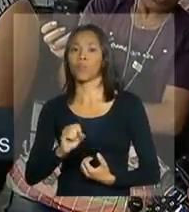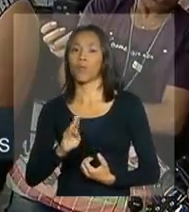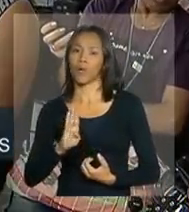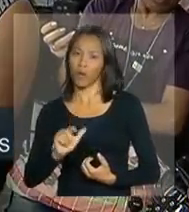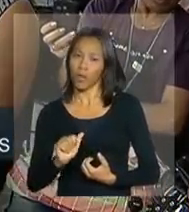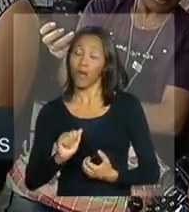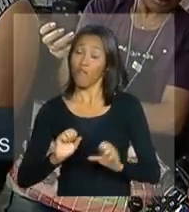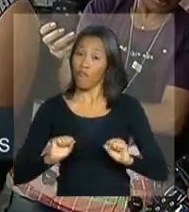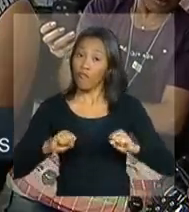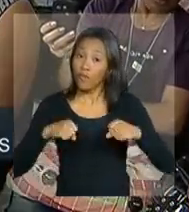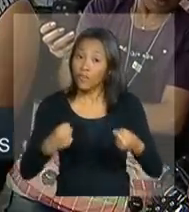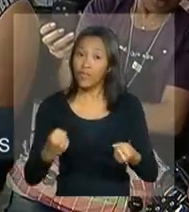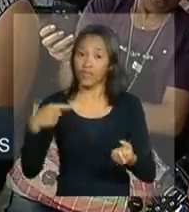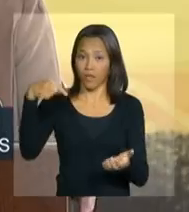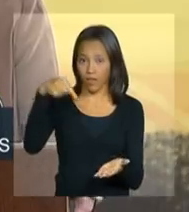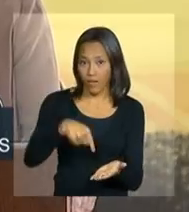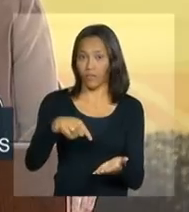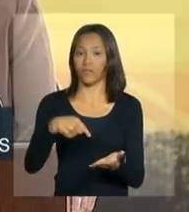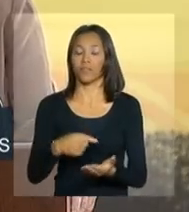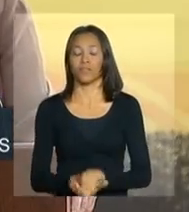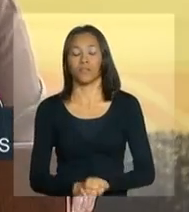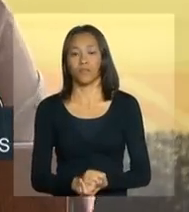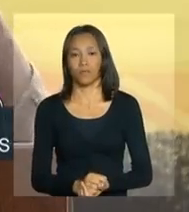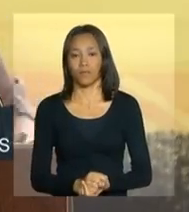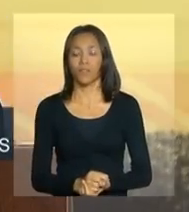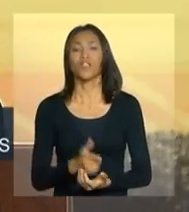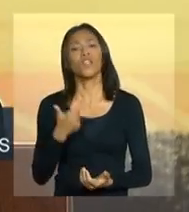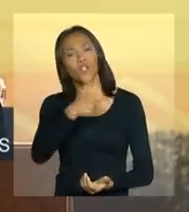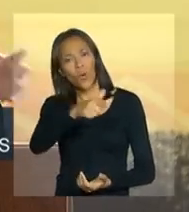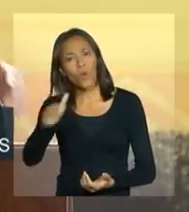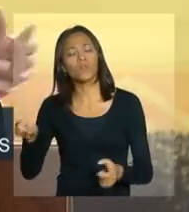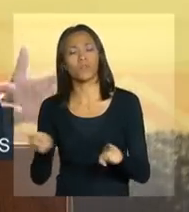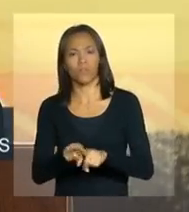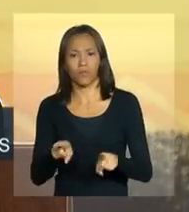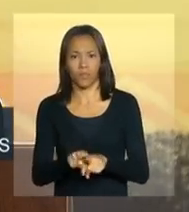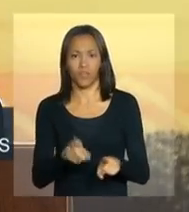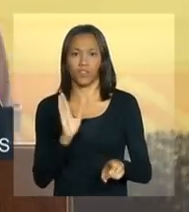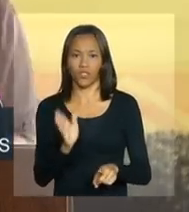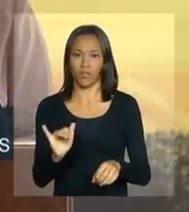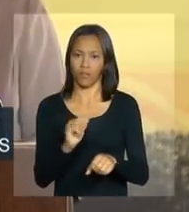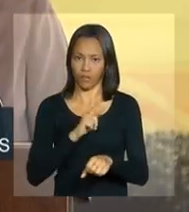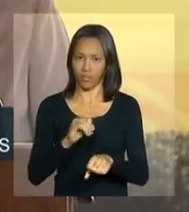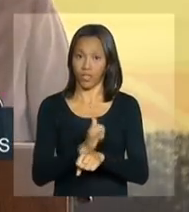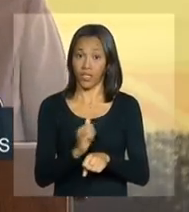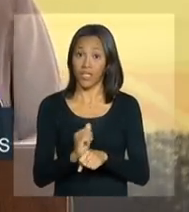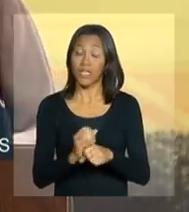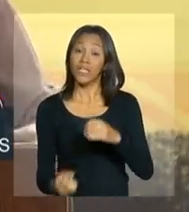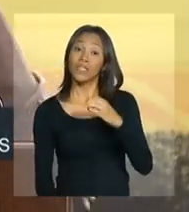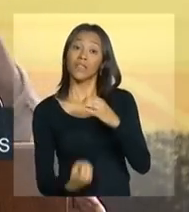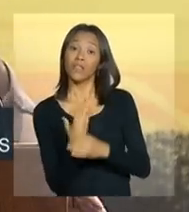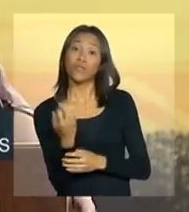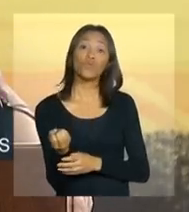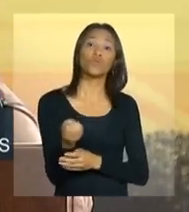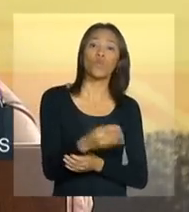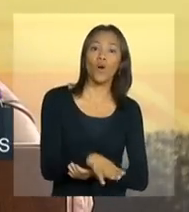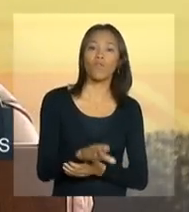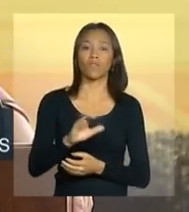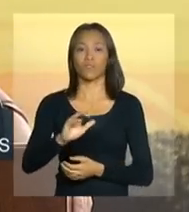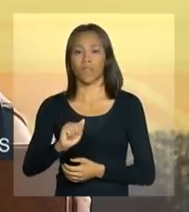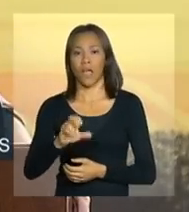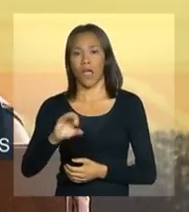iniciativas e outras já existentes criando novas ações